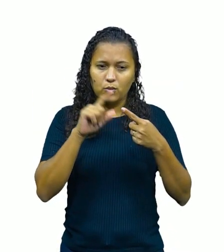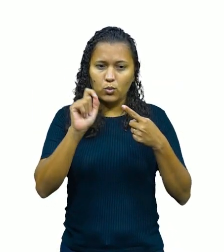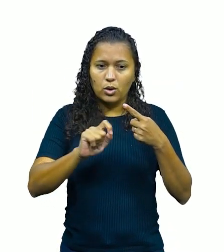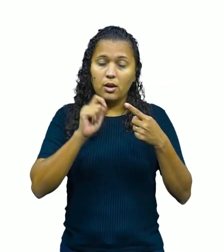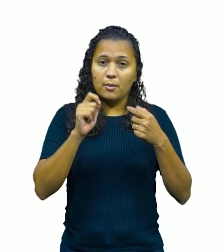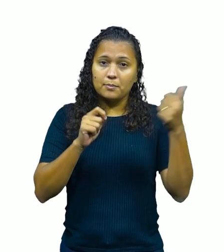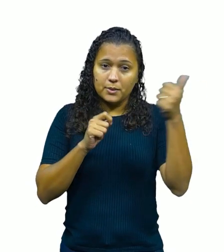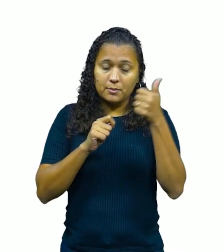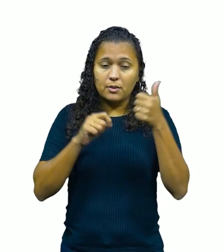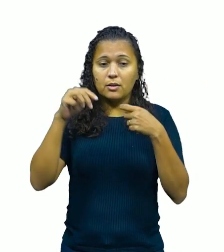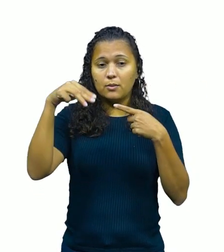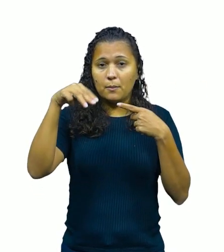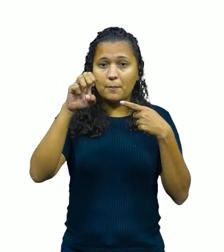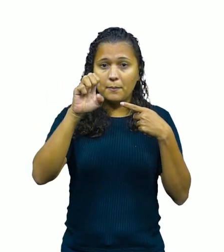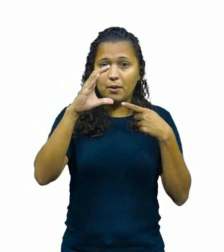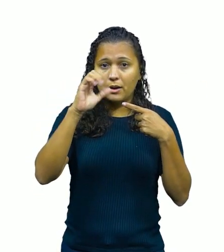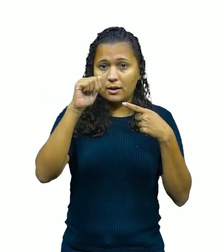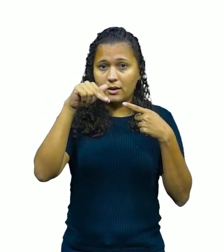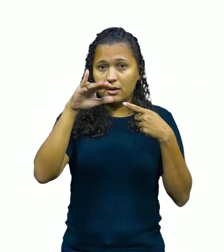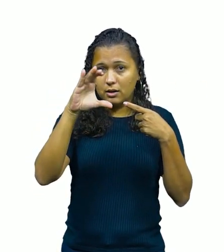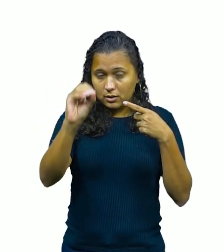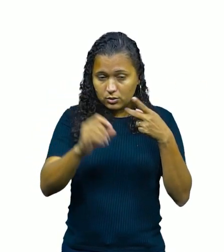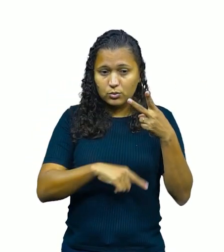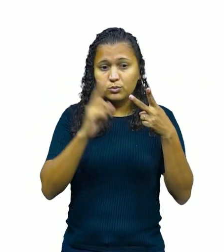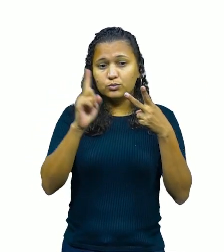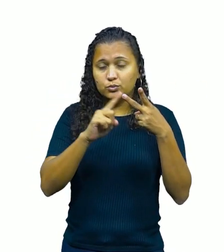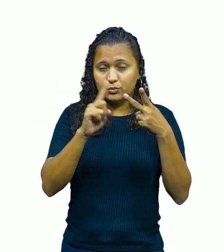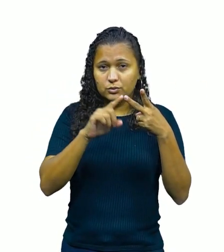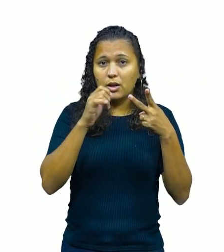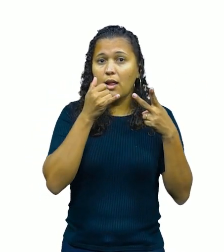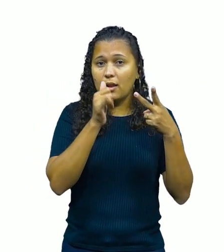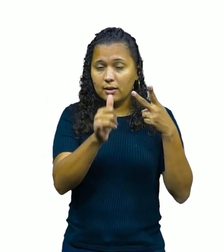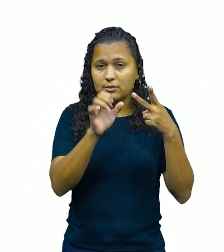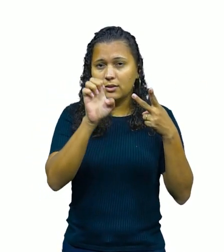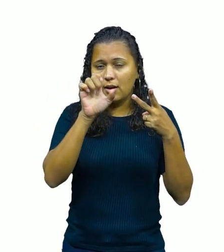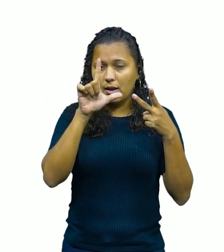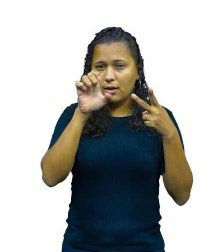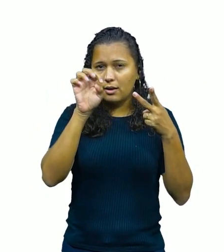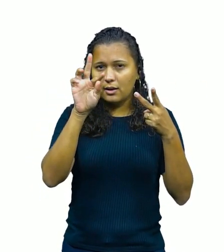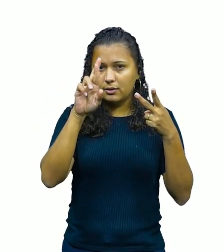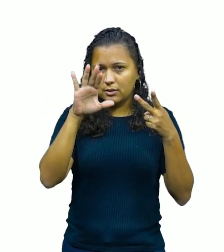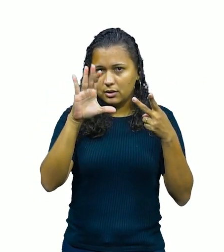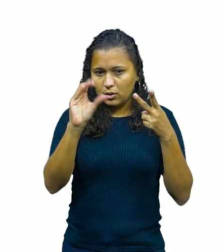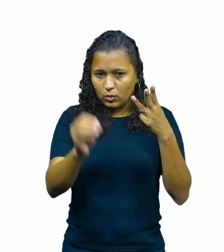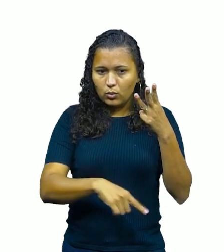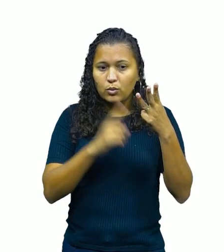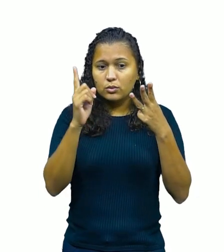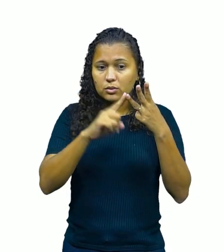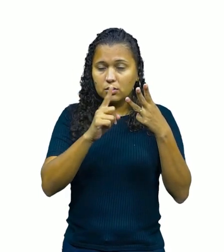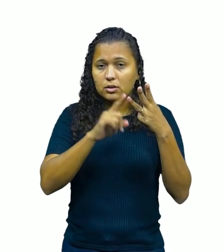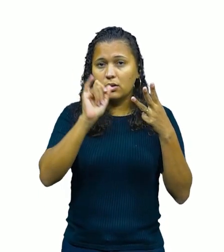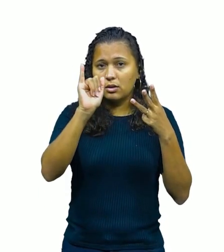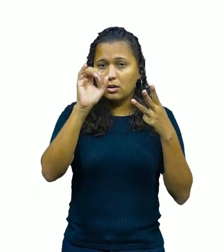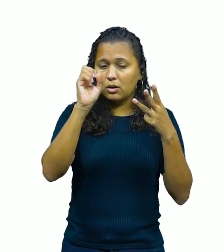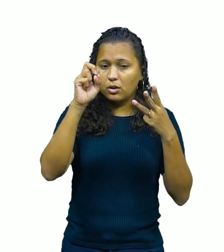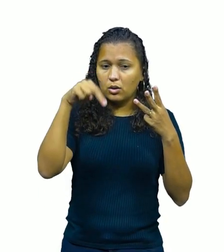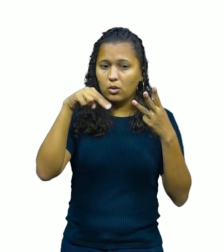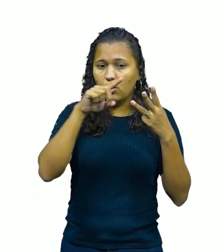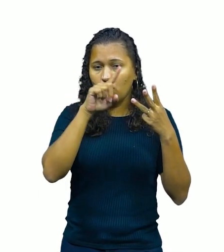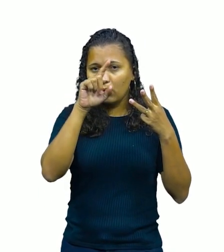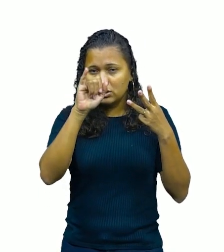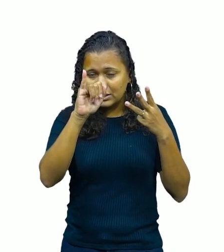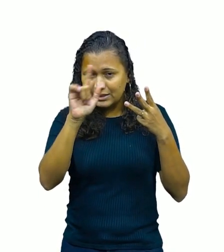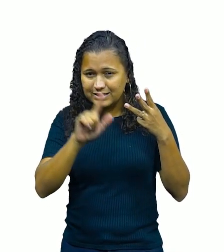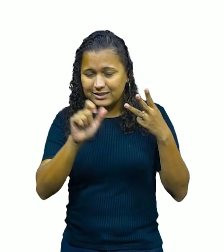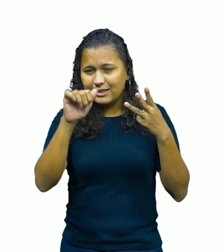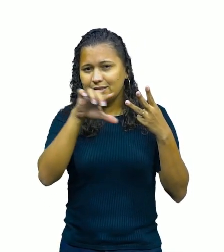o instrumento 1, que é o instrumento do tipo mecânico, nós temos o instrumento 2, que é o instrumento do tipo elétrico, e o instrumento do tipo